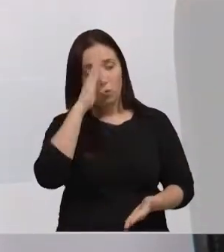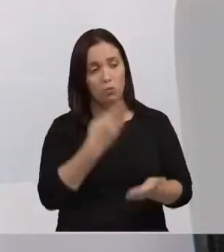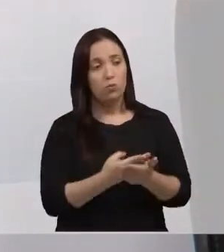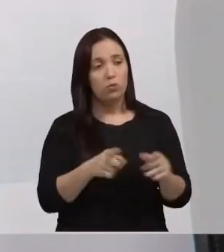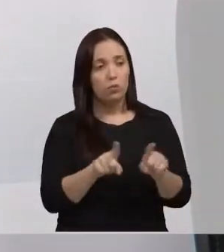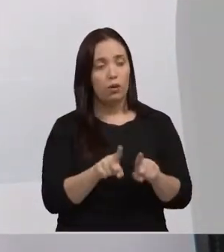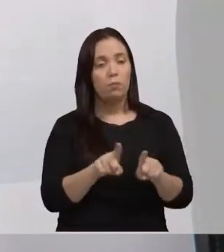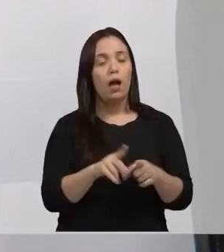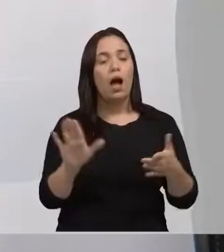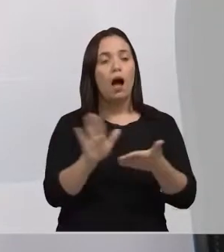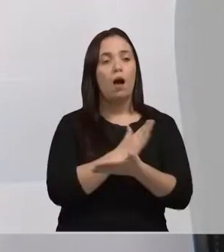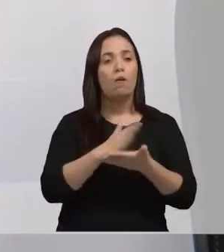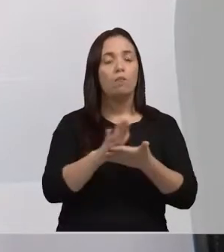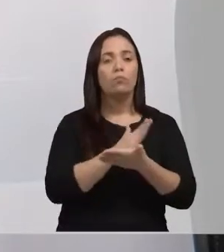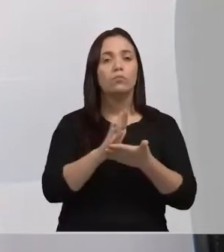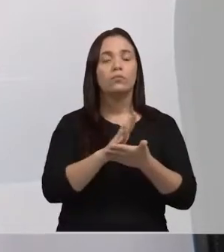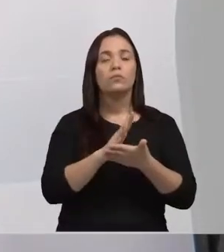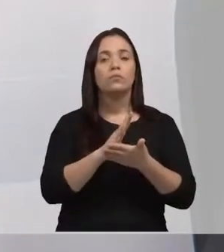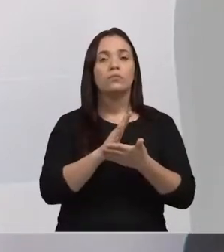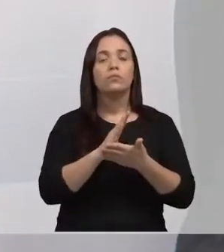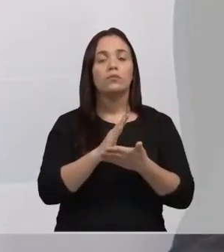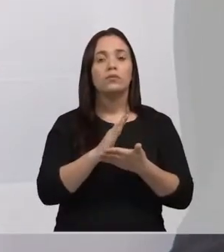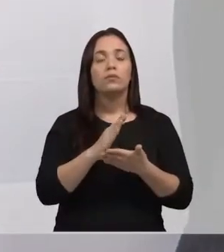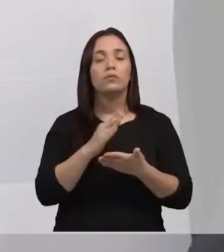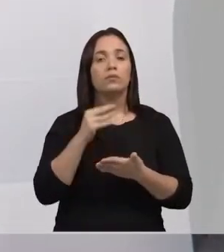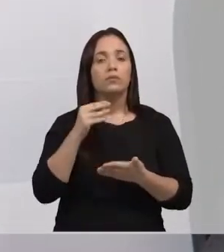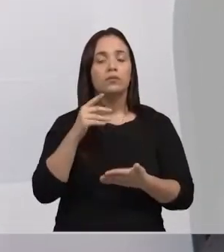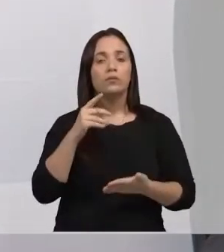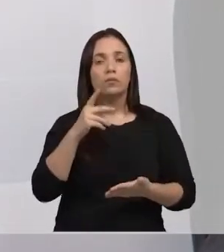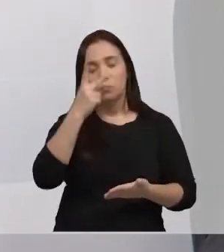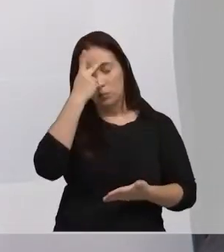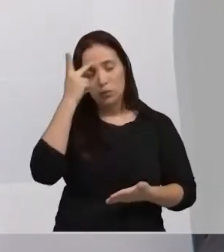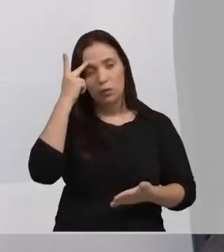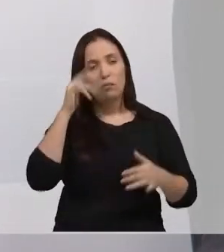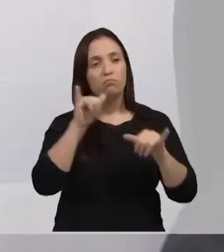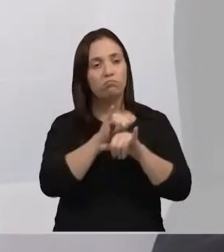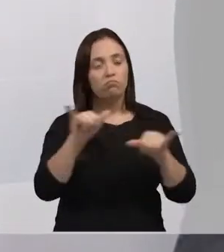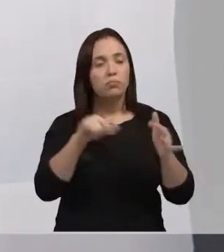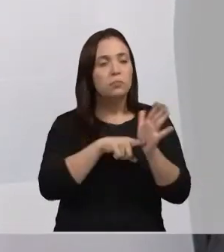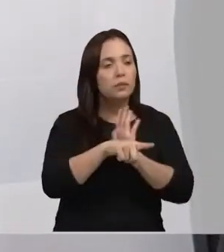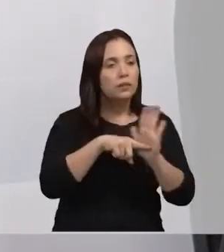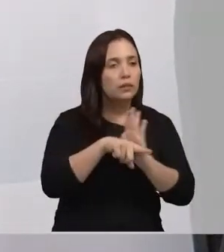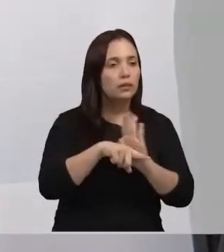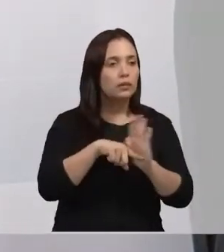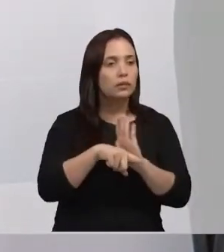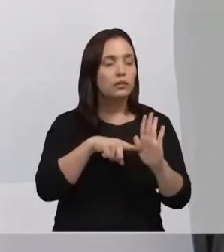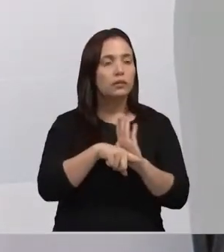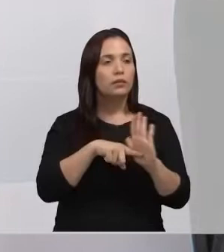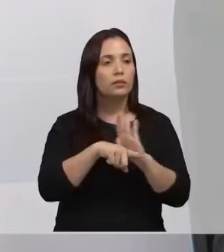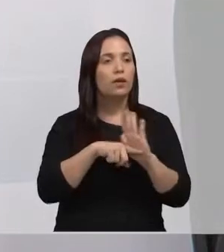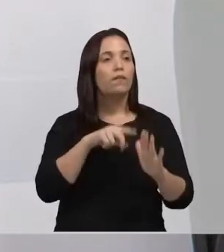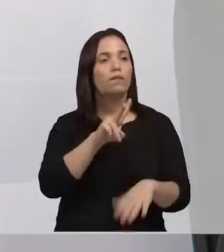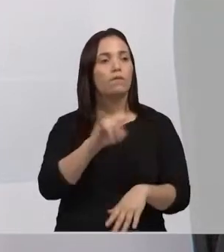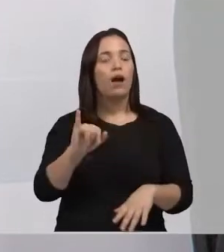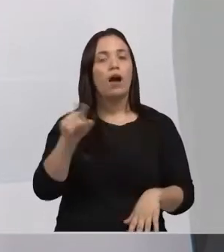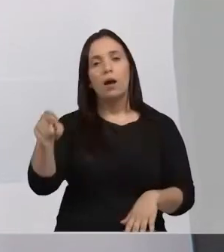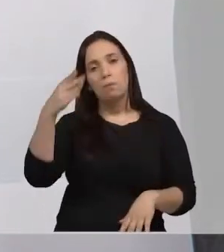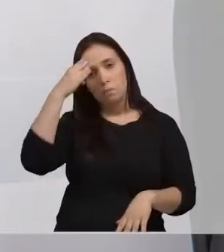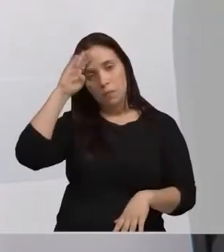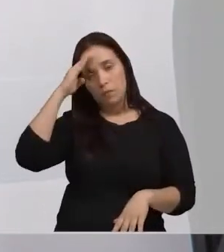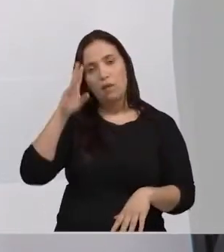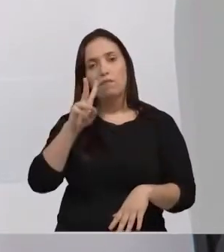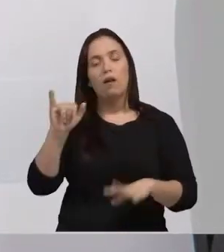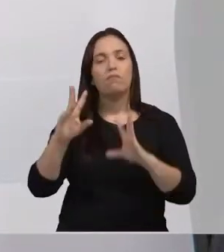avisou: não vou à palestra, não vou ao debate e vou centralizar a minha campanha nas